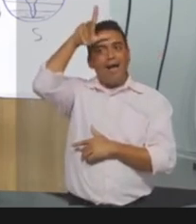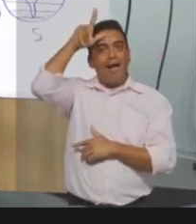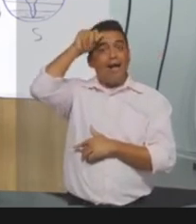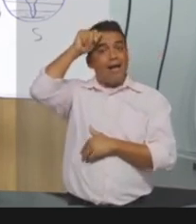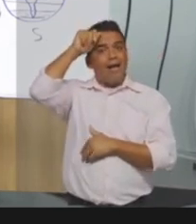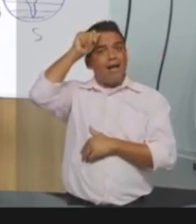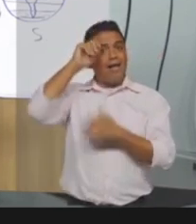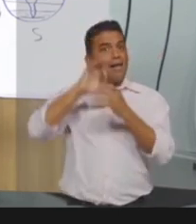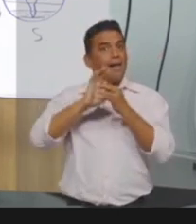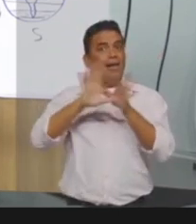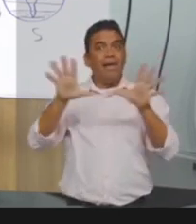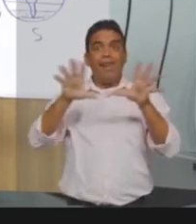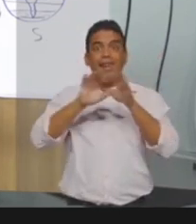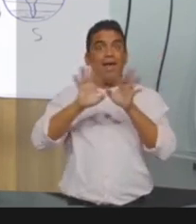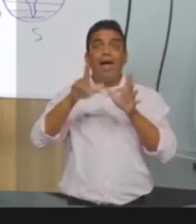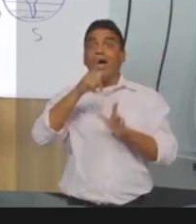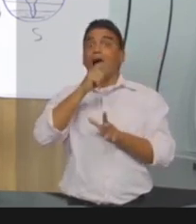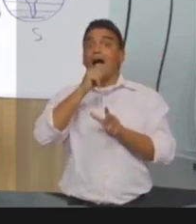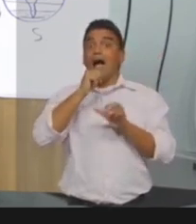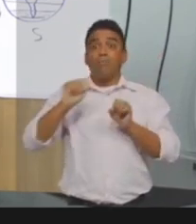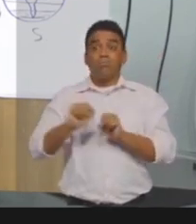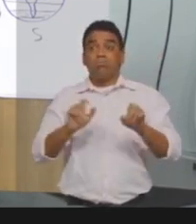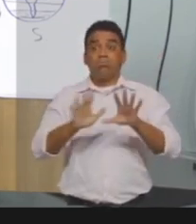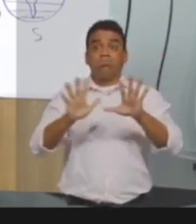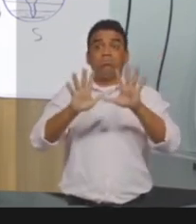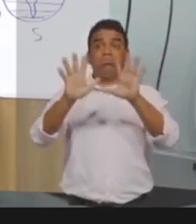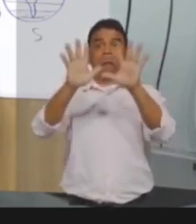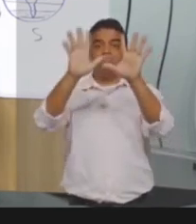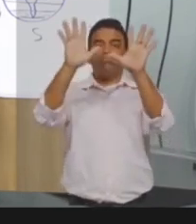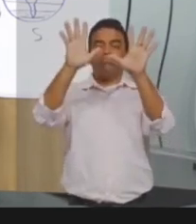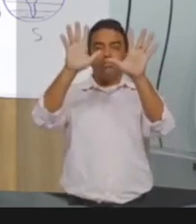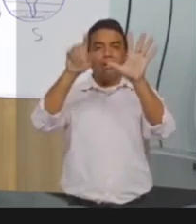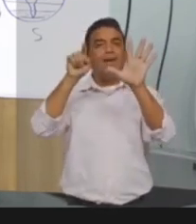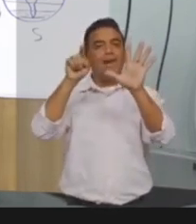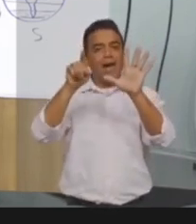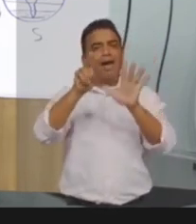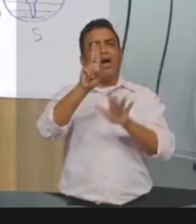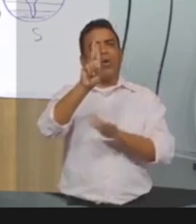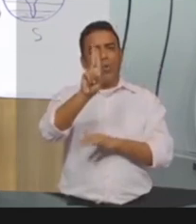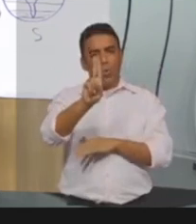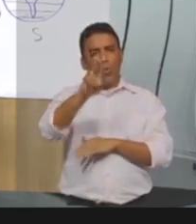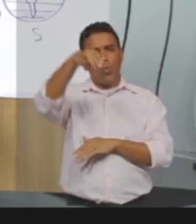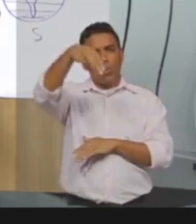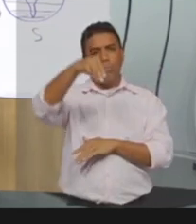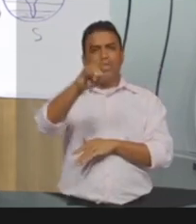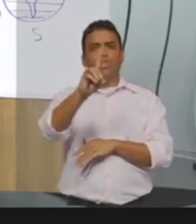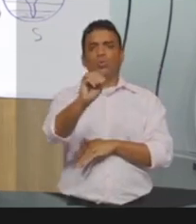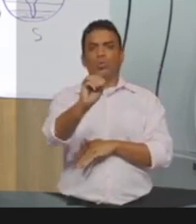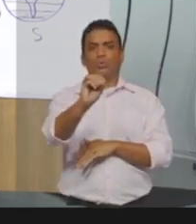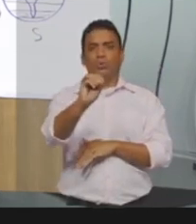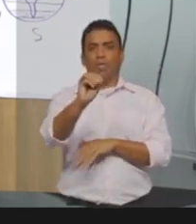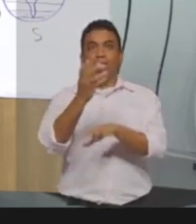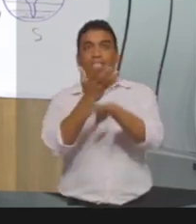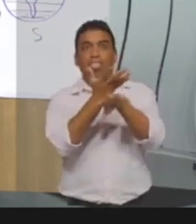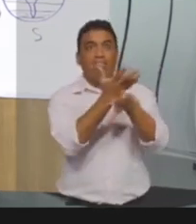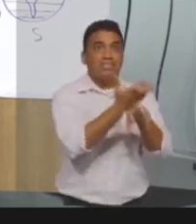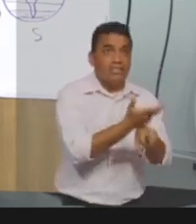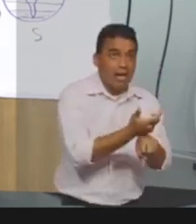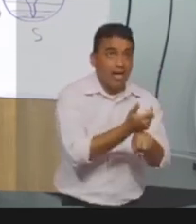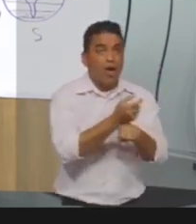água no ambiente, tornando o quê? Aquele clima mais úmido. Quando a gente fala assim, olha, tem climas mais secos, climas mais